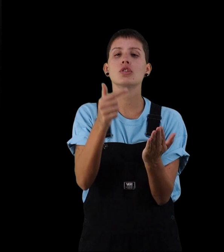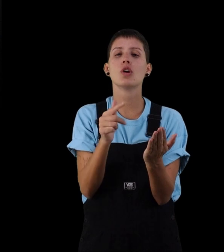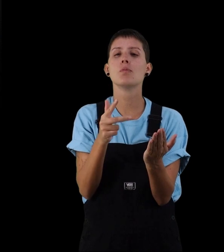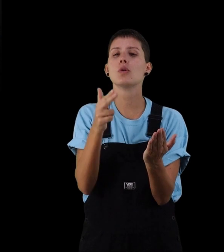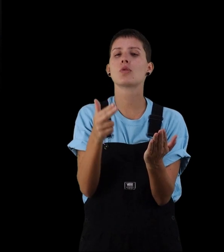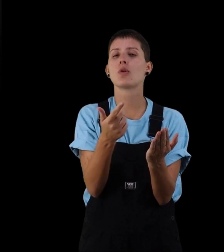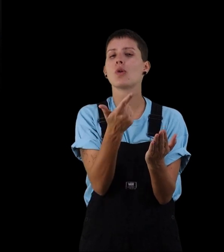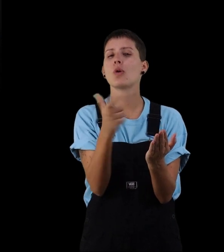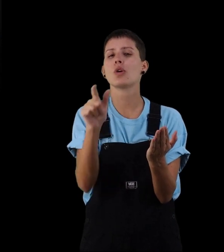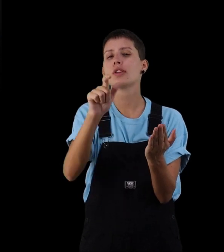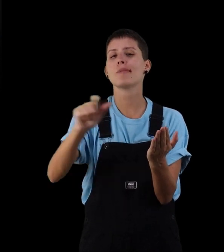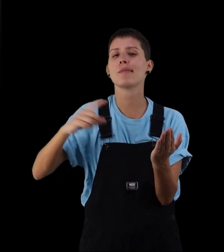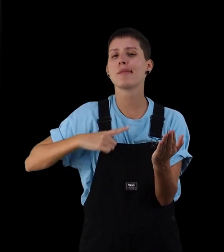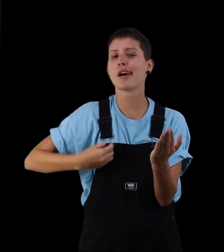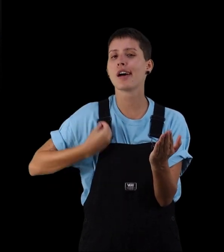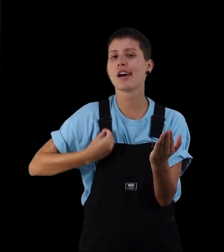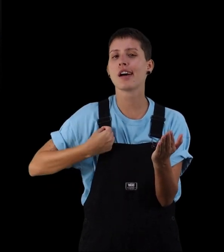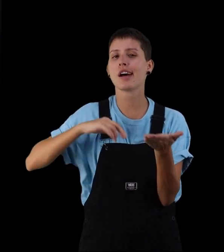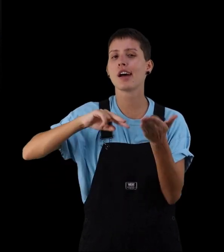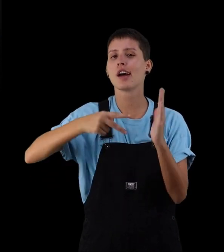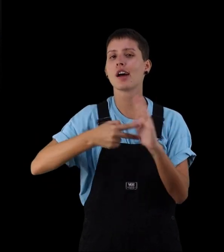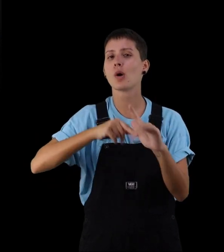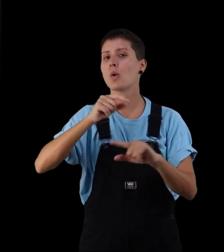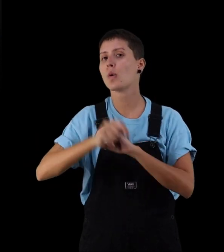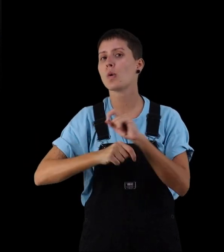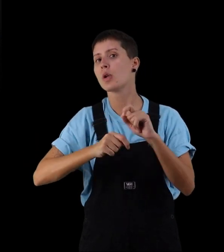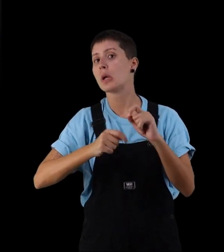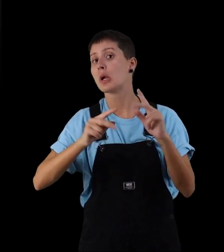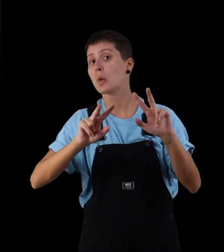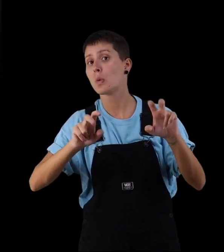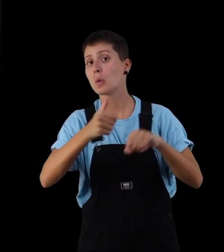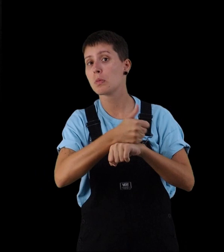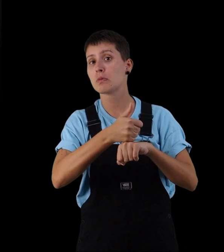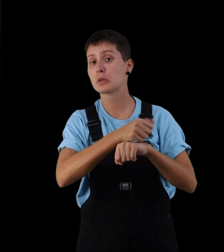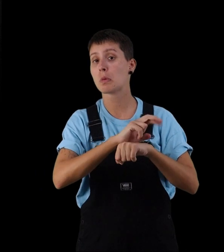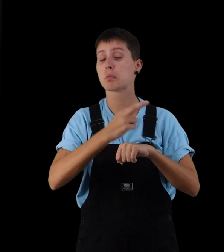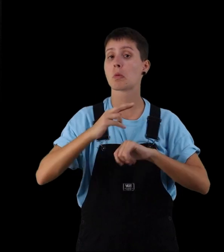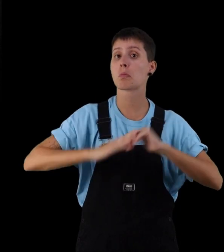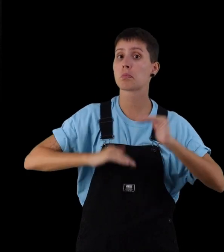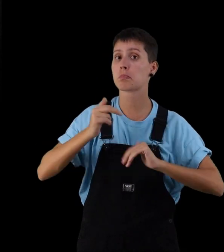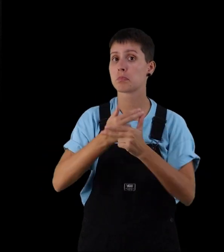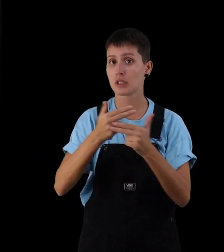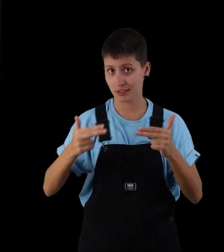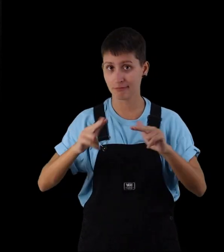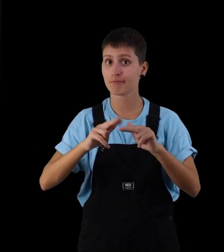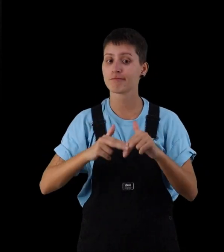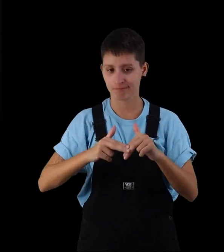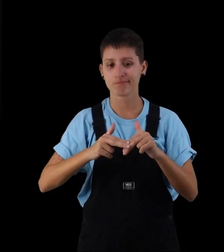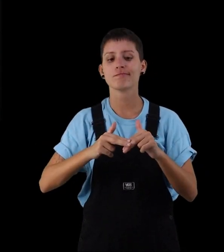Seu sobrenome, como muitos que habitavam a cidade, significava alguma profissão ou